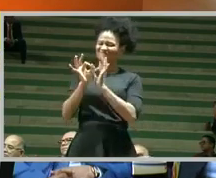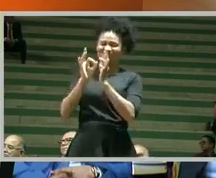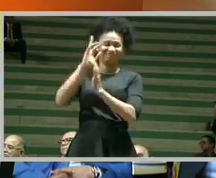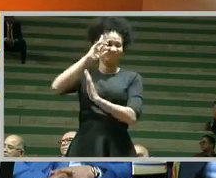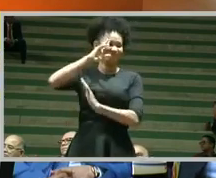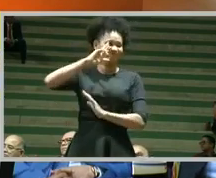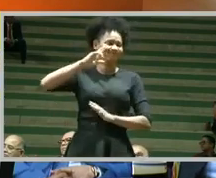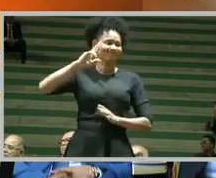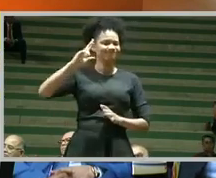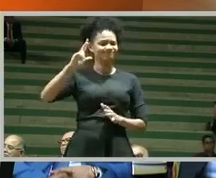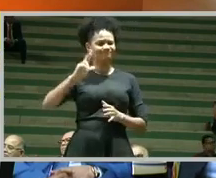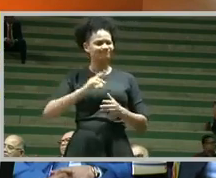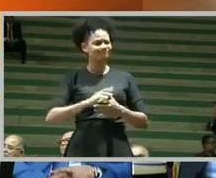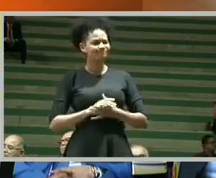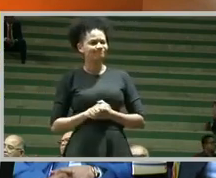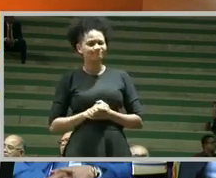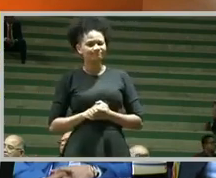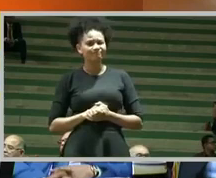Senhor.